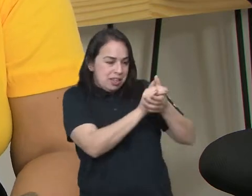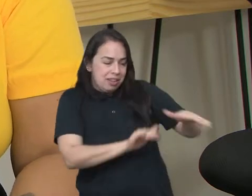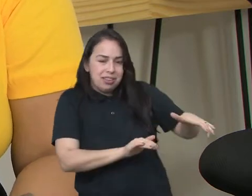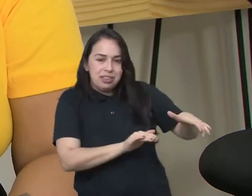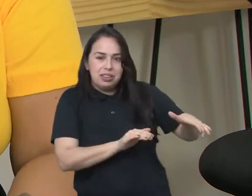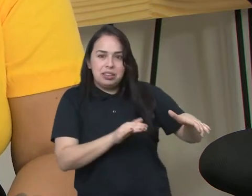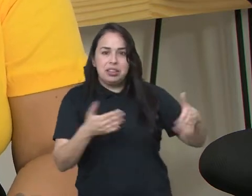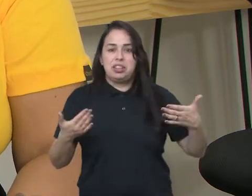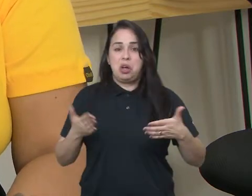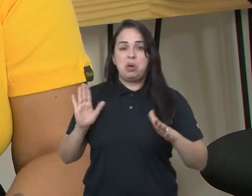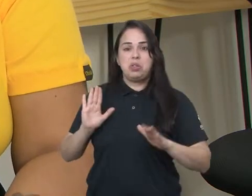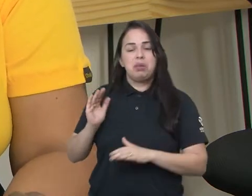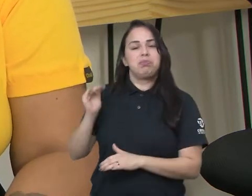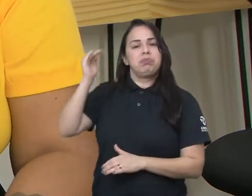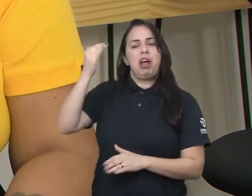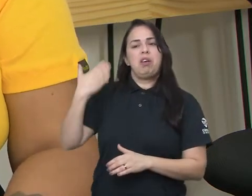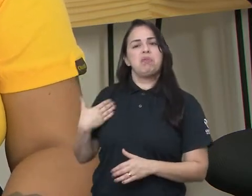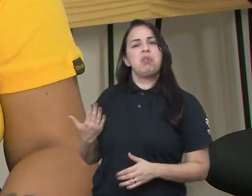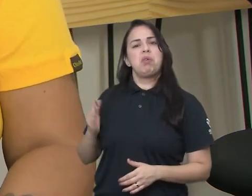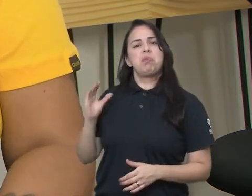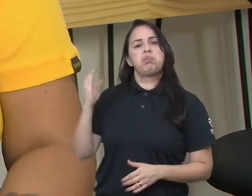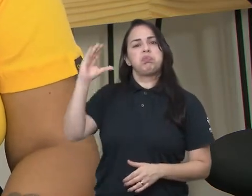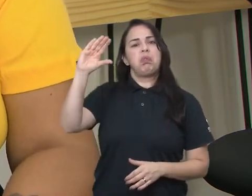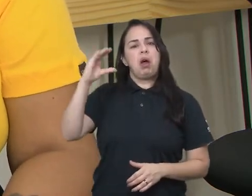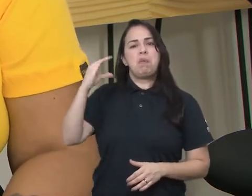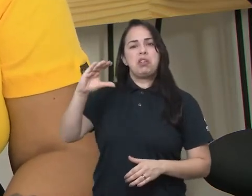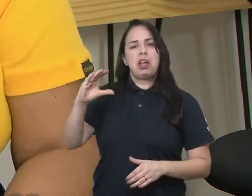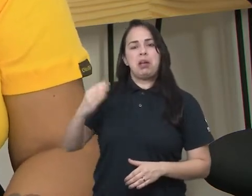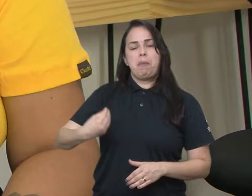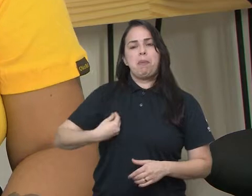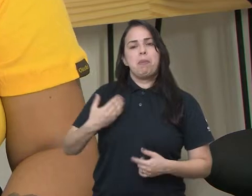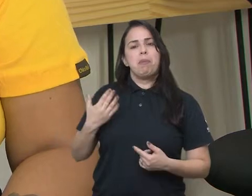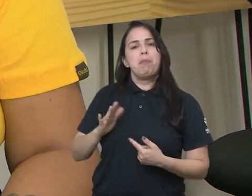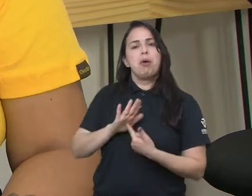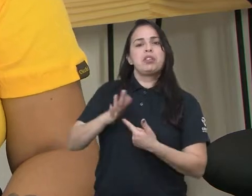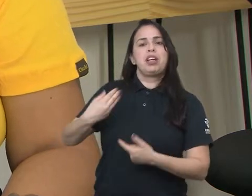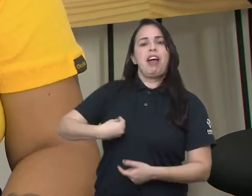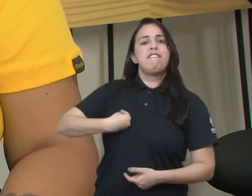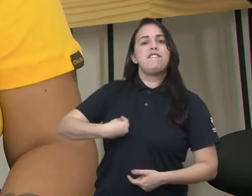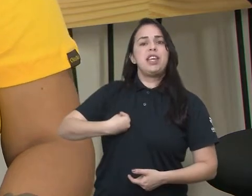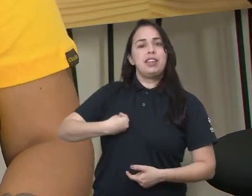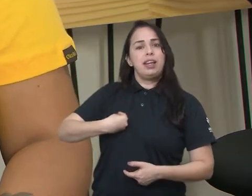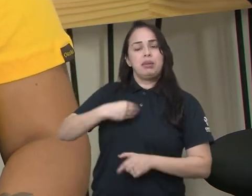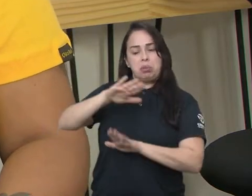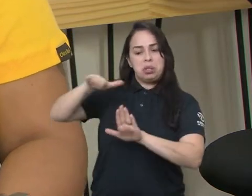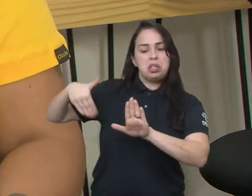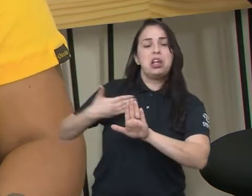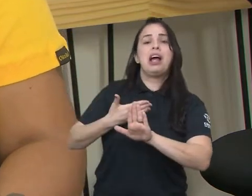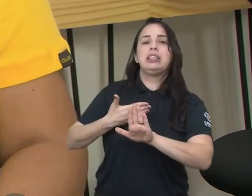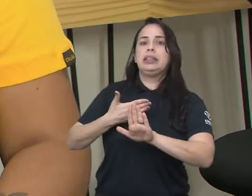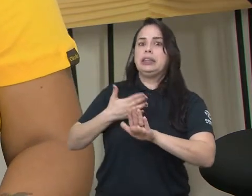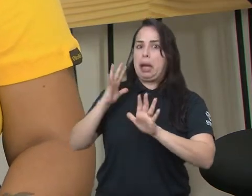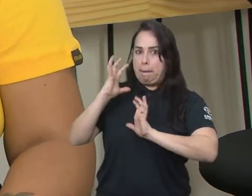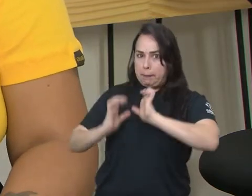permiti, nesse momento que eu já era uma mulher madura, casada e tal, falar, vou contar também que a vida não é isso do Instagram, não. Tem muita